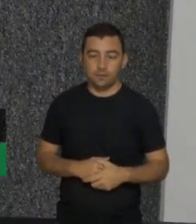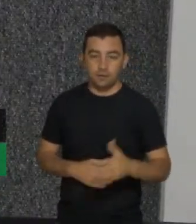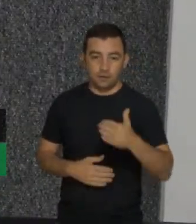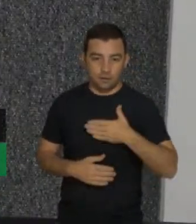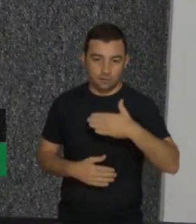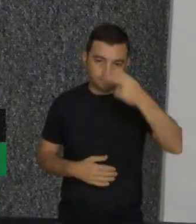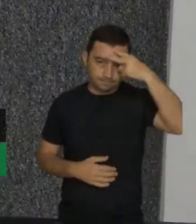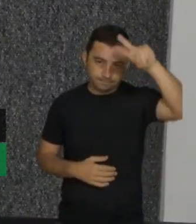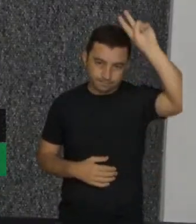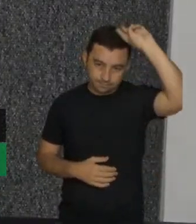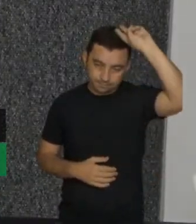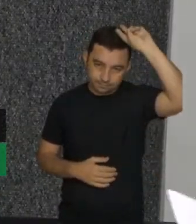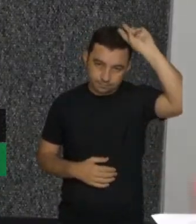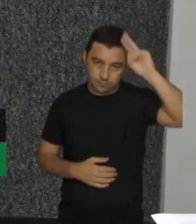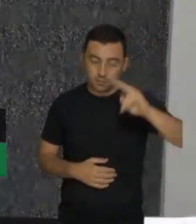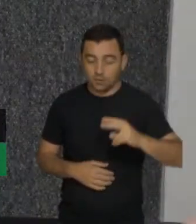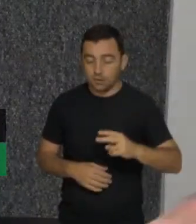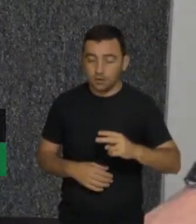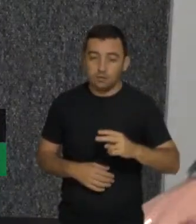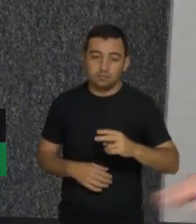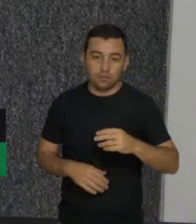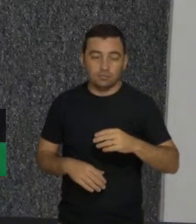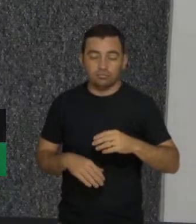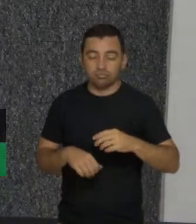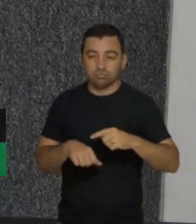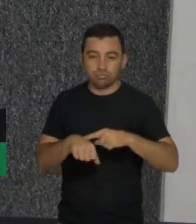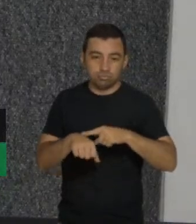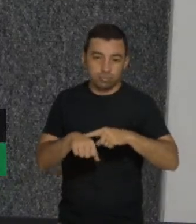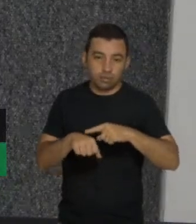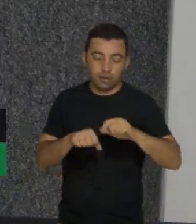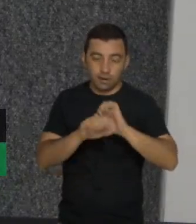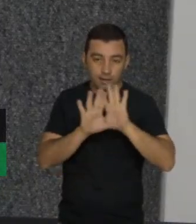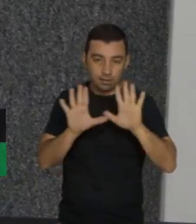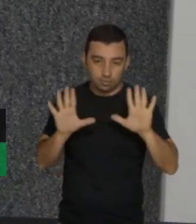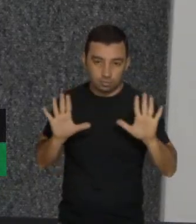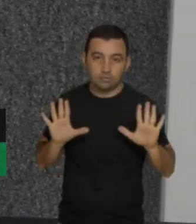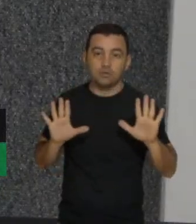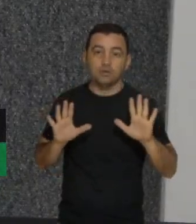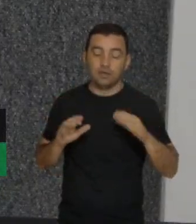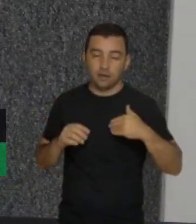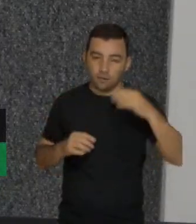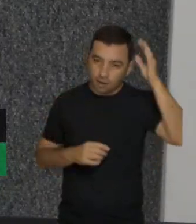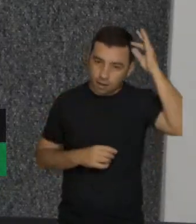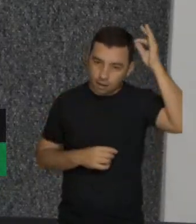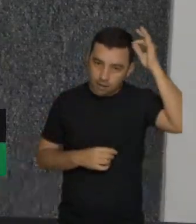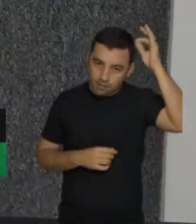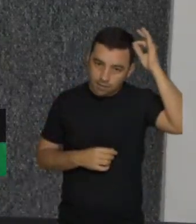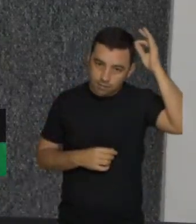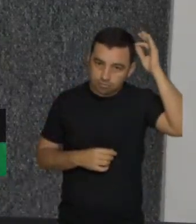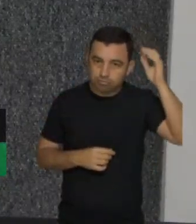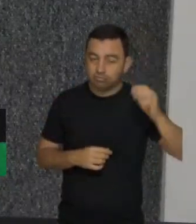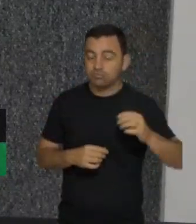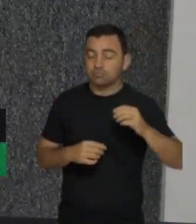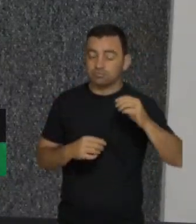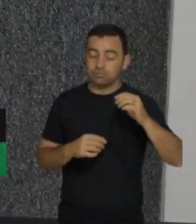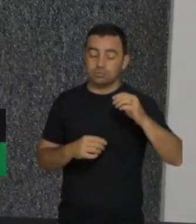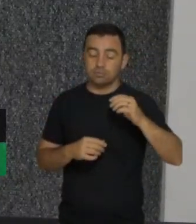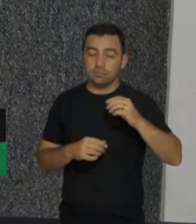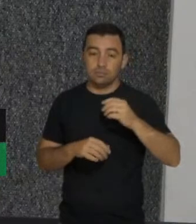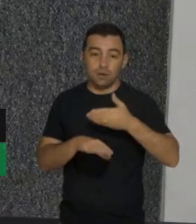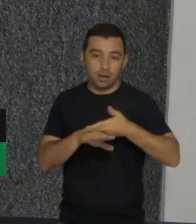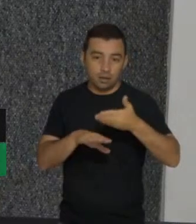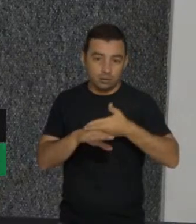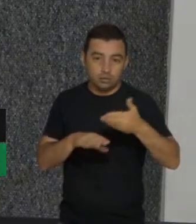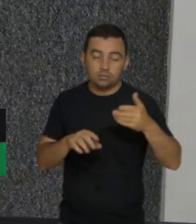caropreso tem a cor da pele clara cabelos grisalhos olhos castanhos Estou